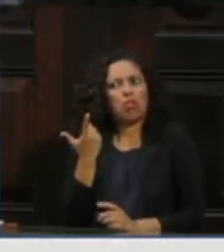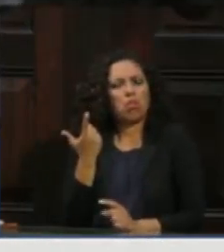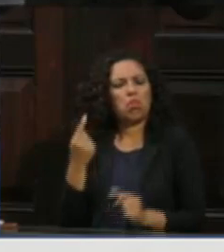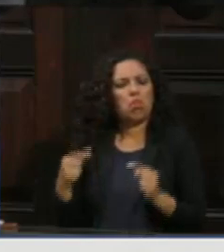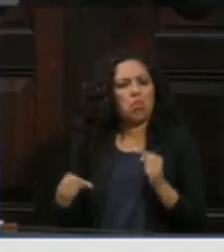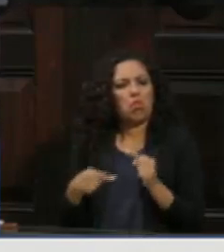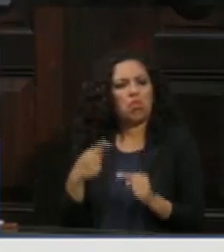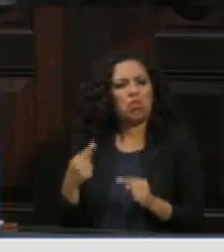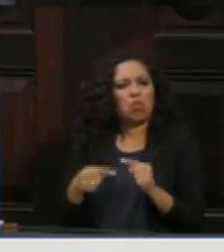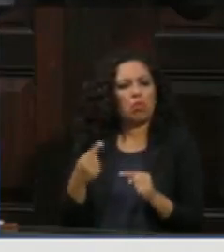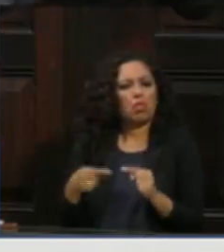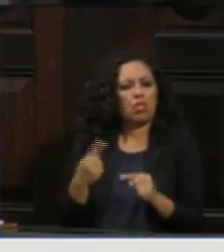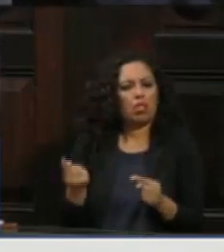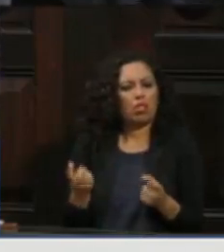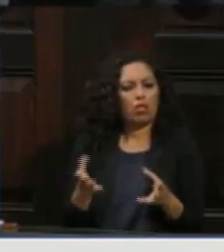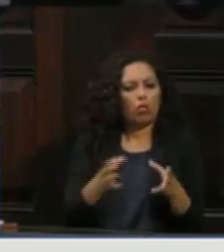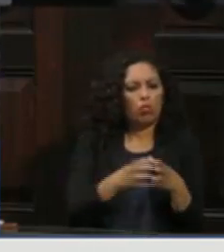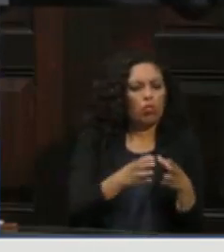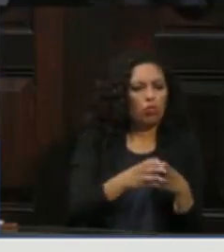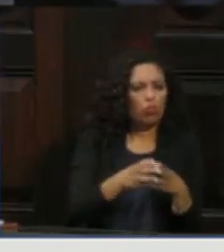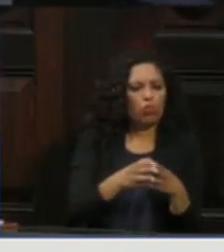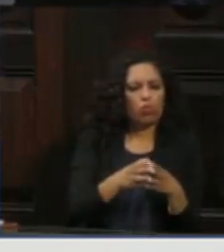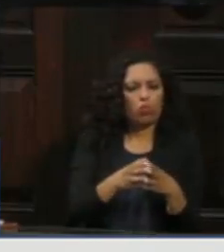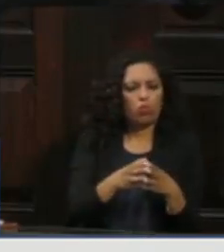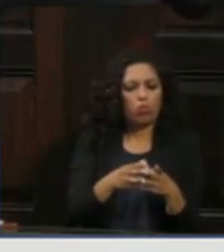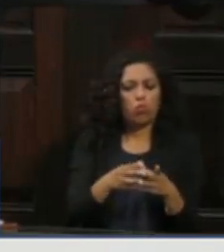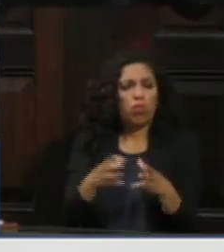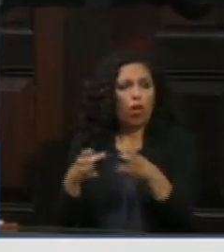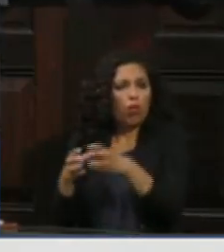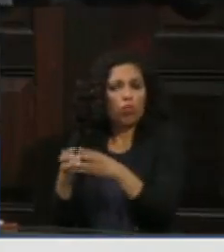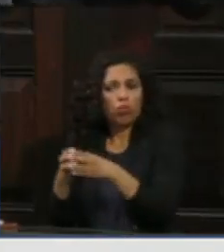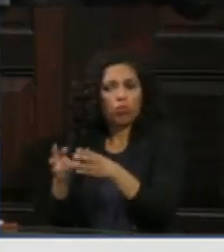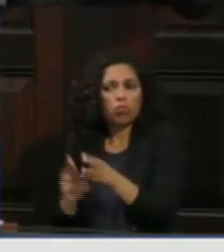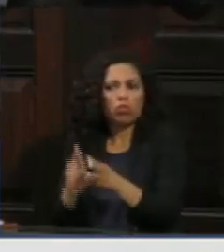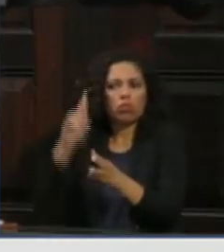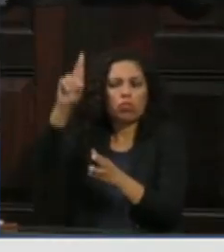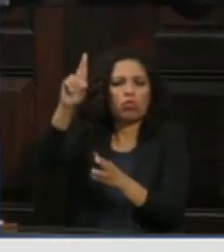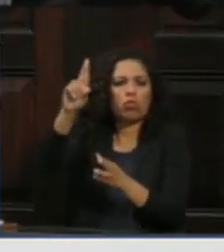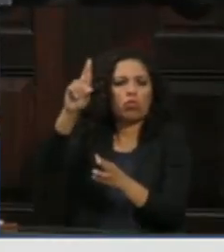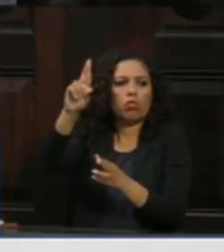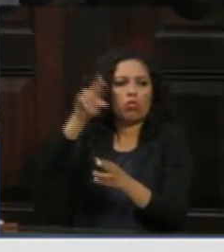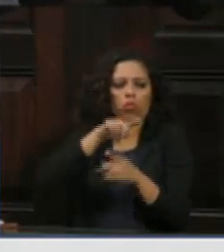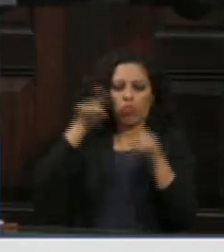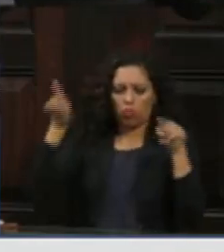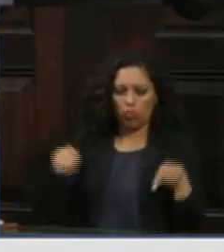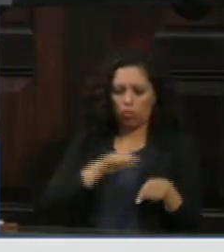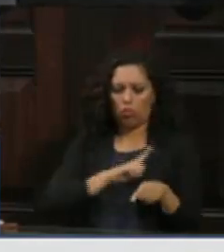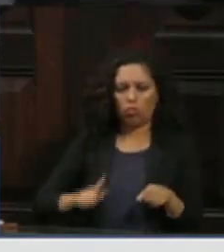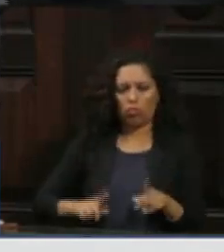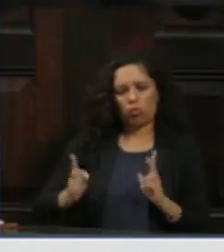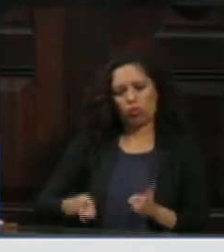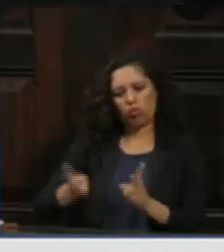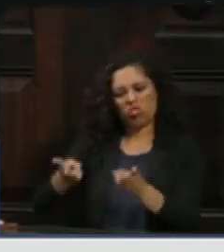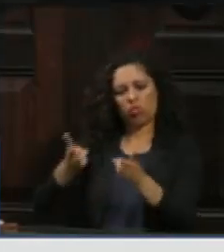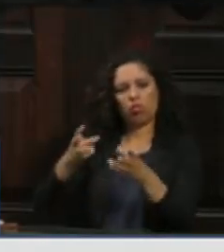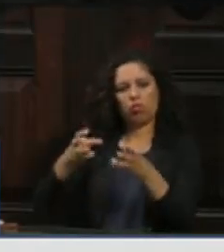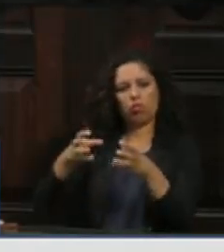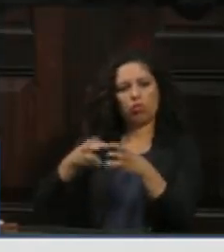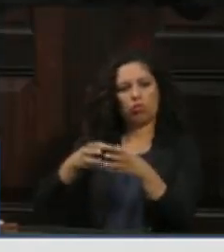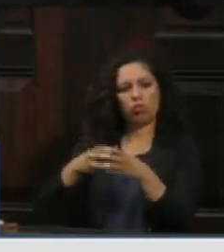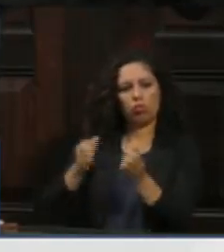repara uma injustiça em relação à composição do Conselho Superior da Fundação